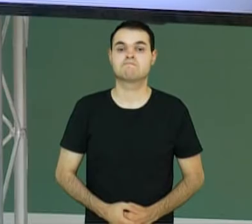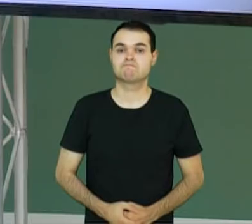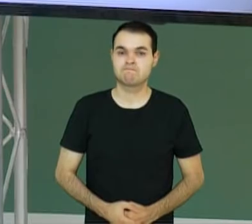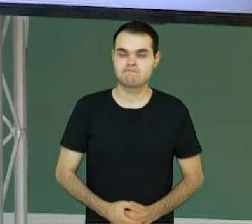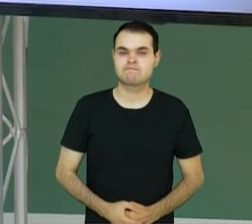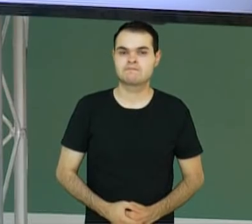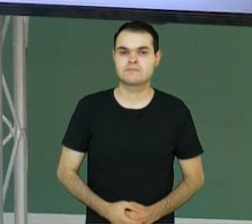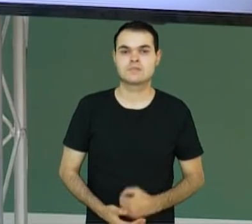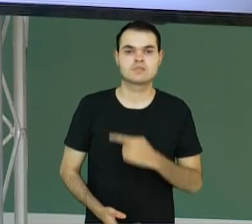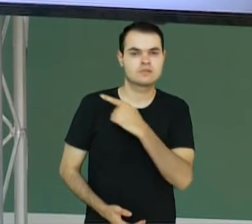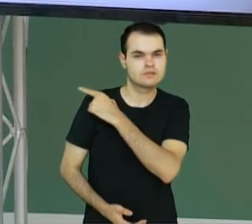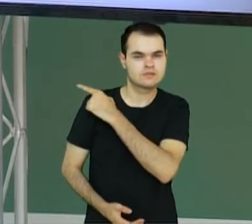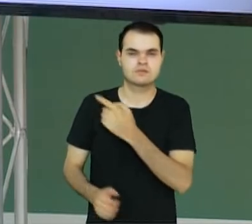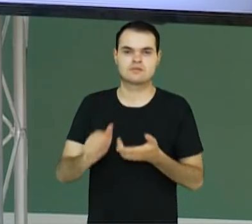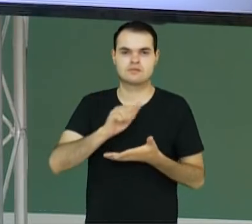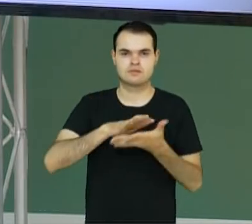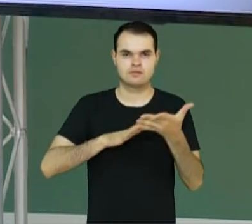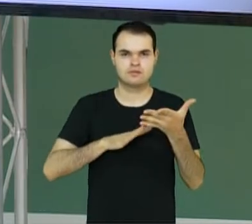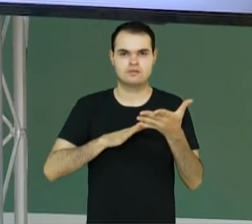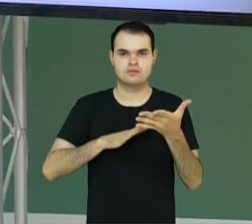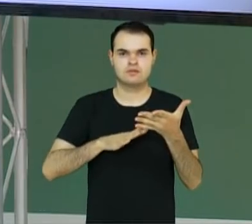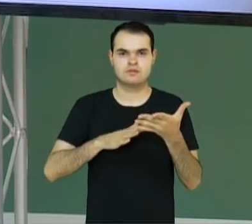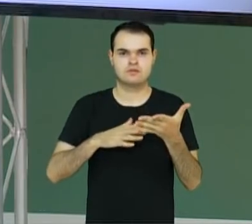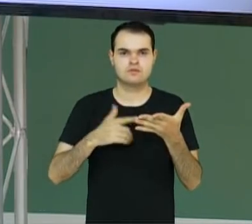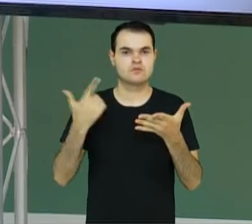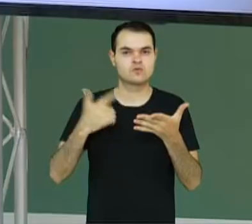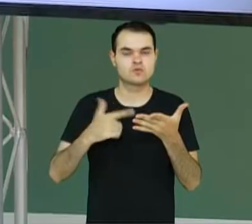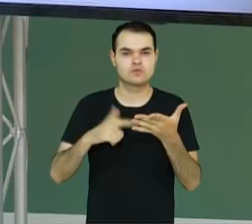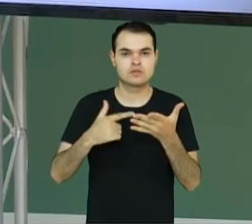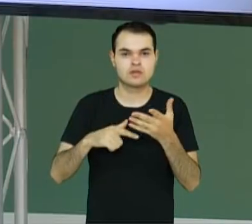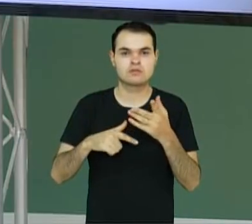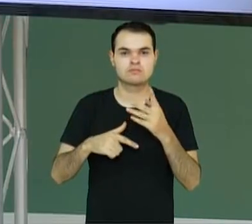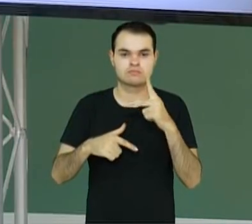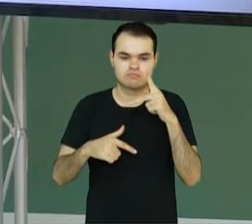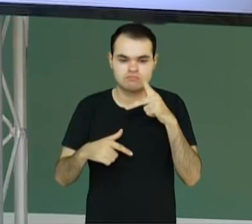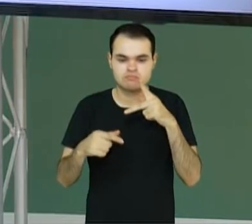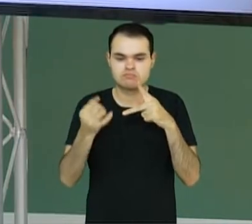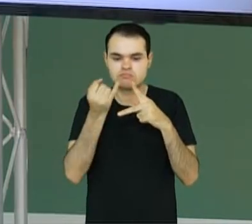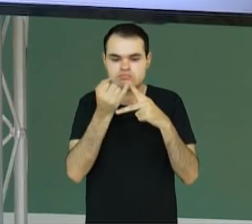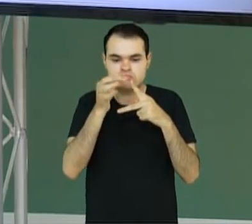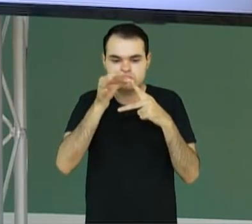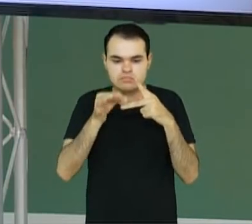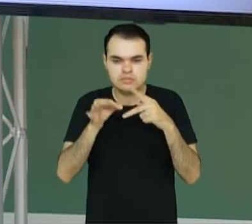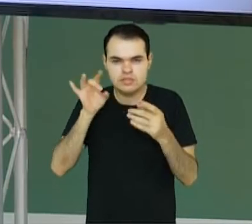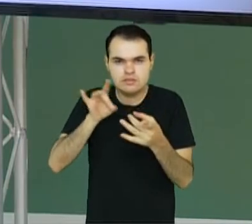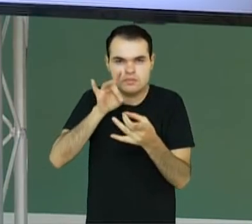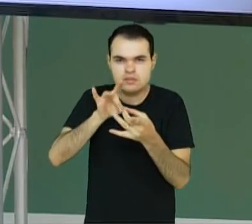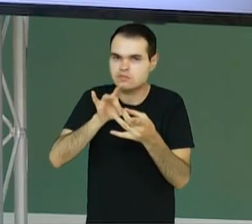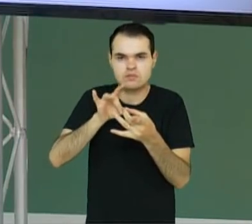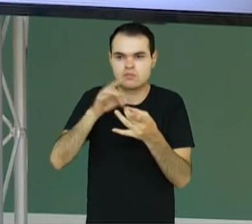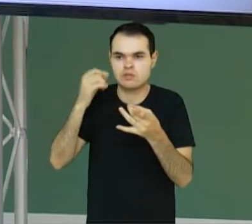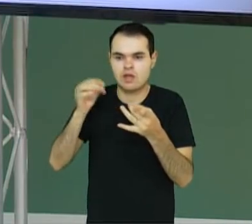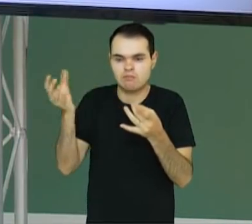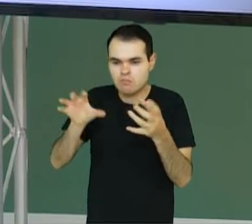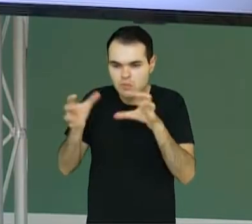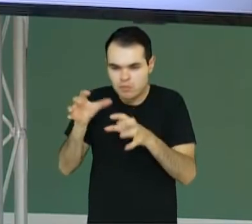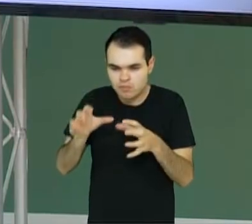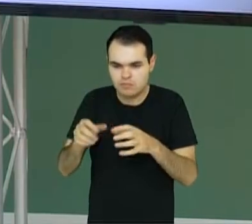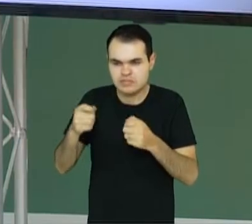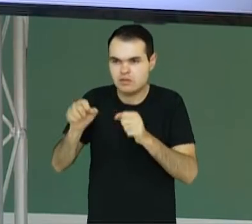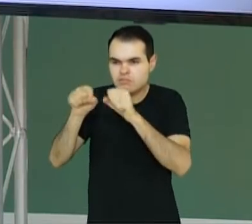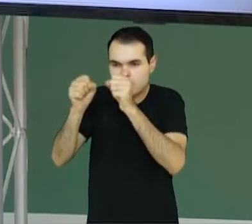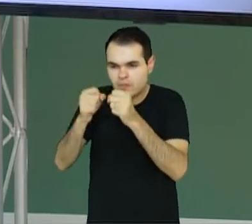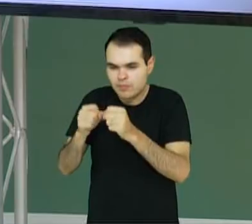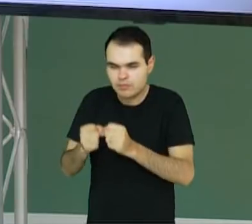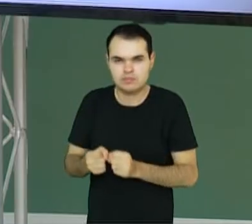Então, pessoal, esse exercício, ele não tinha um polígono específico. Para você calcular a área dele, você tem que dividir em partes menores.